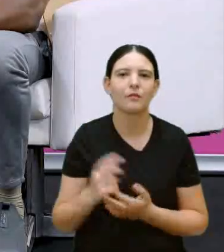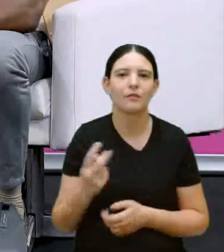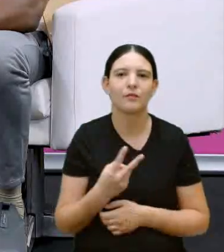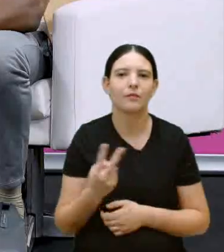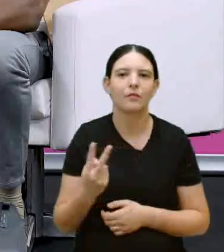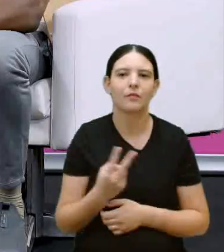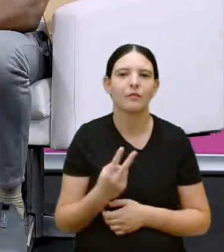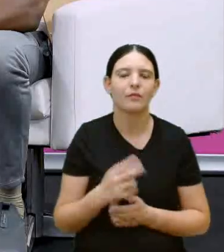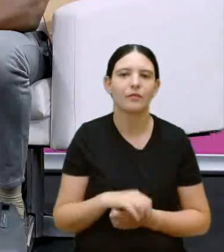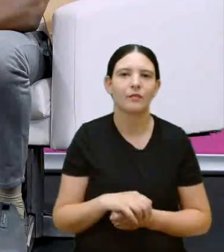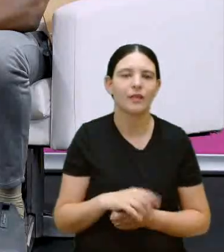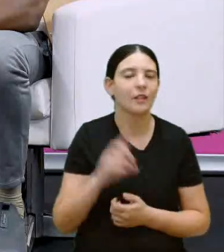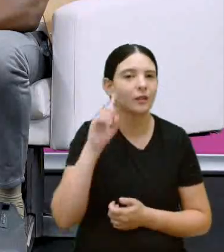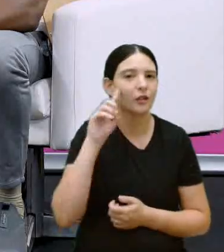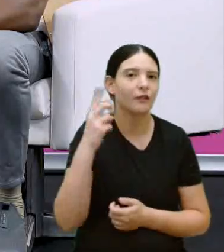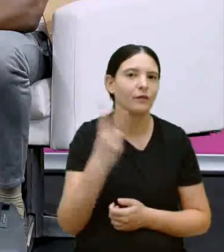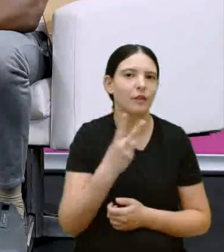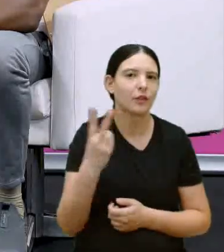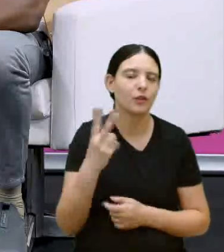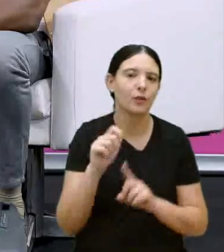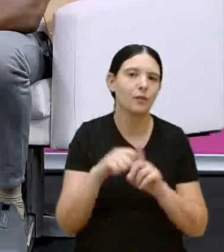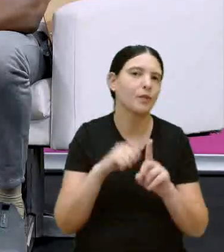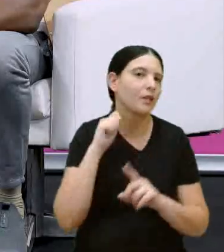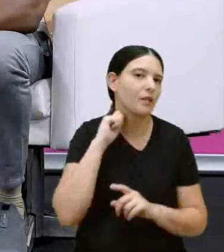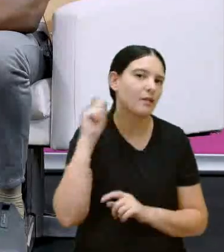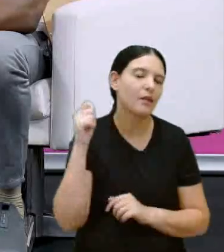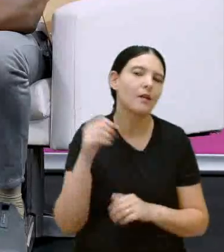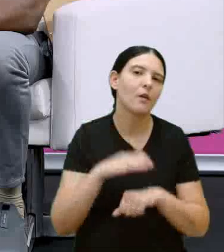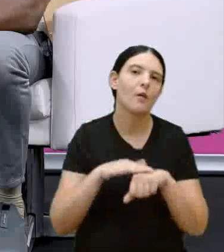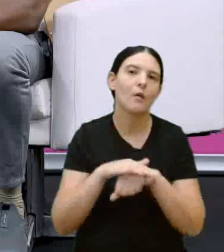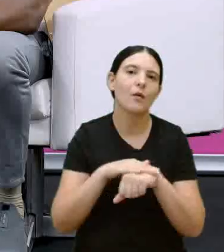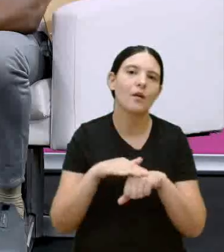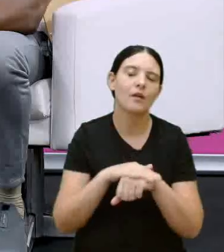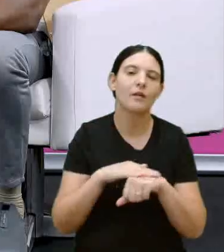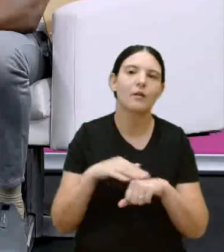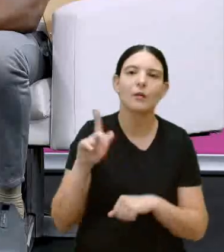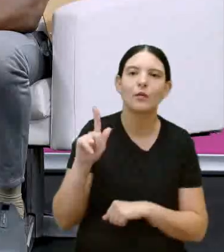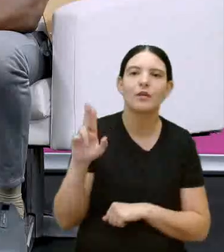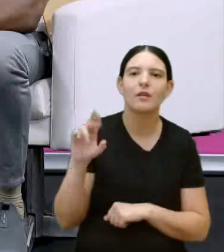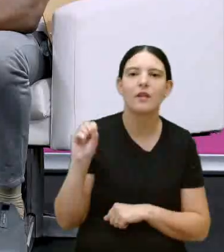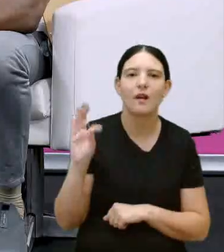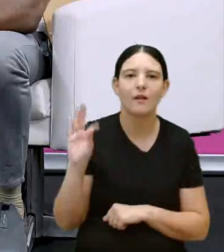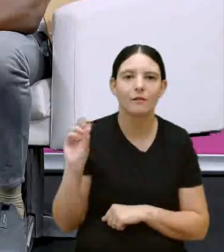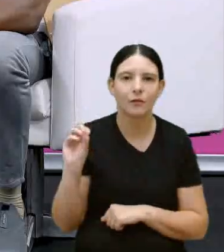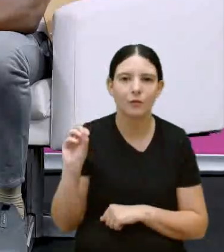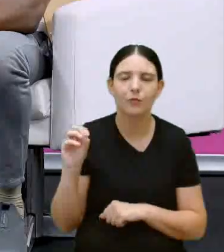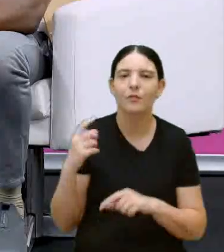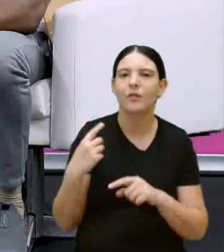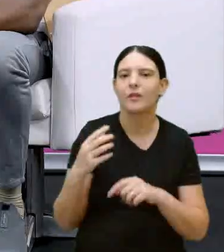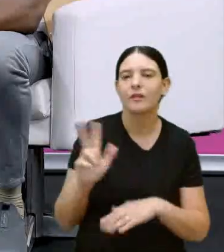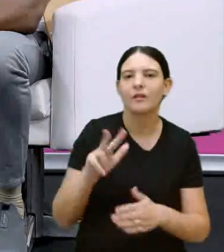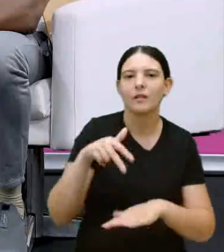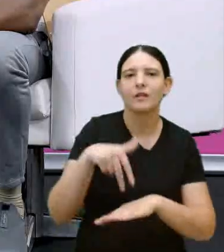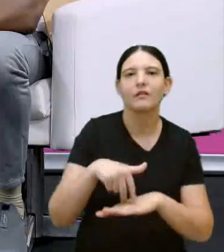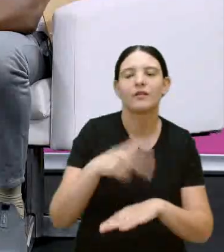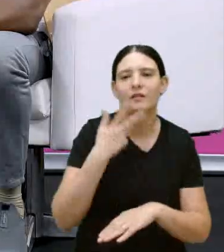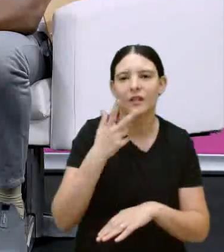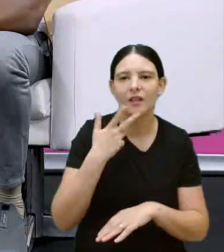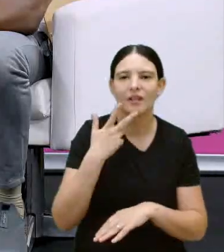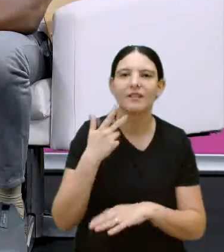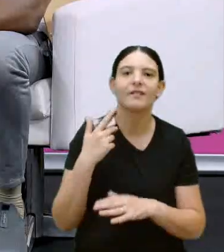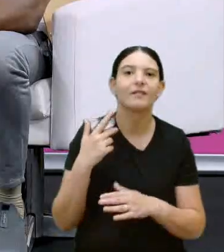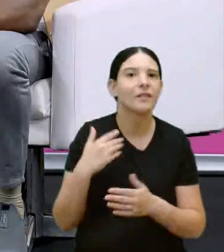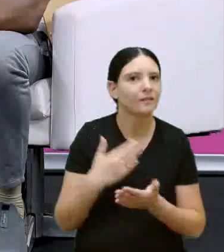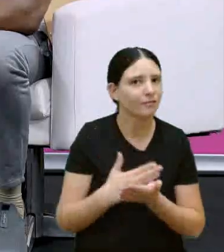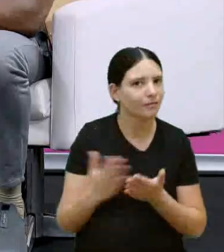de abril, Afonso Borges conversa com o Gustavo Ziller. Ele vai estar aqui falando sobre lançamento, hein?